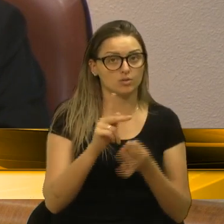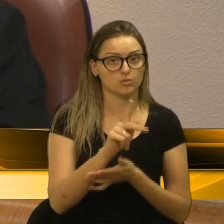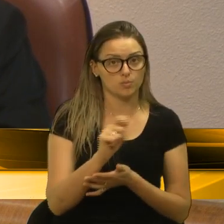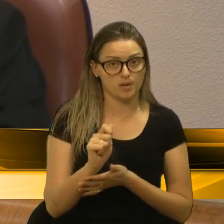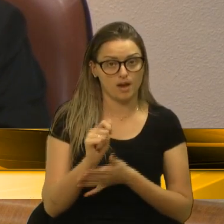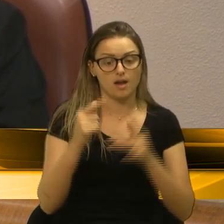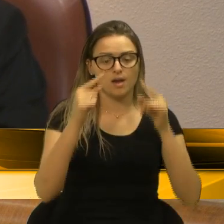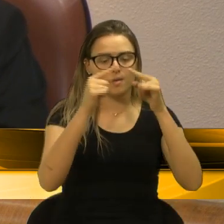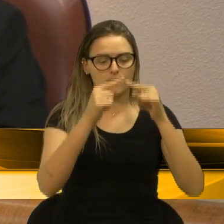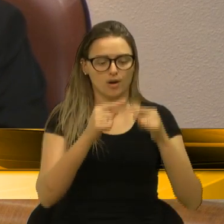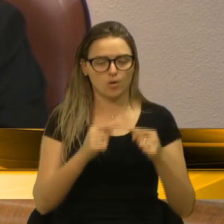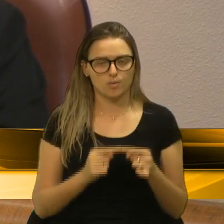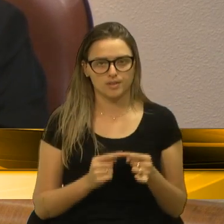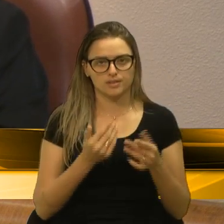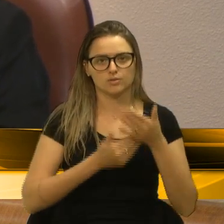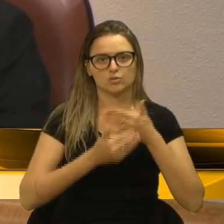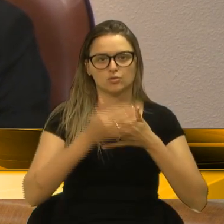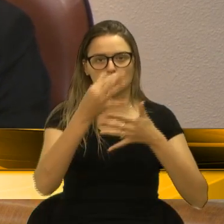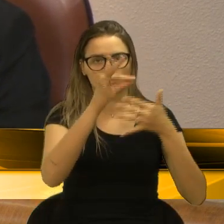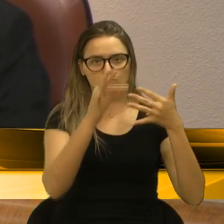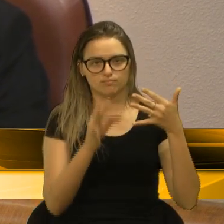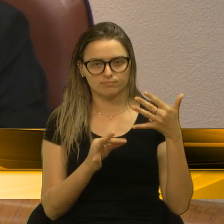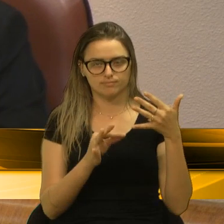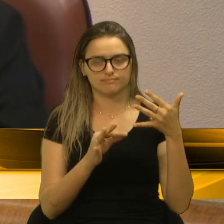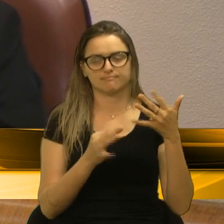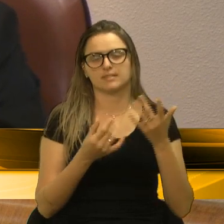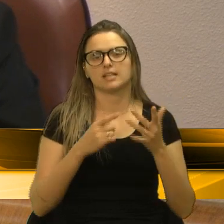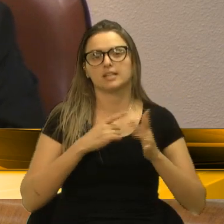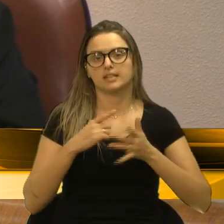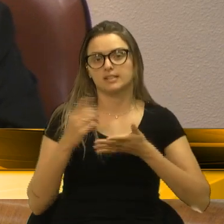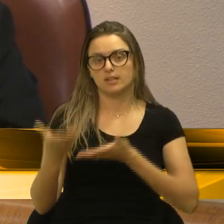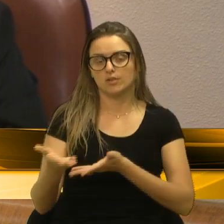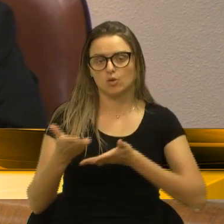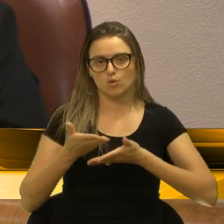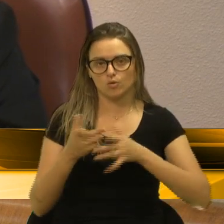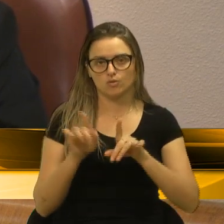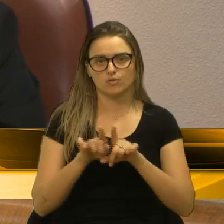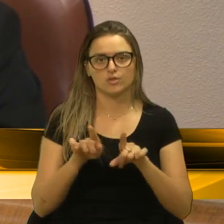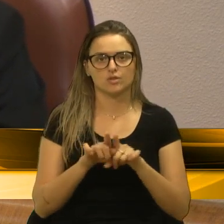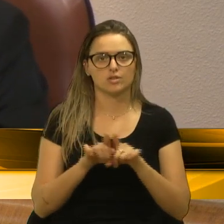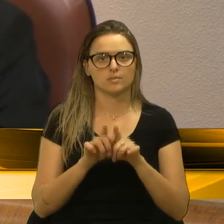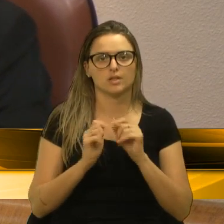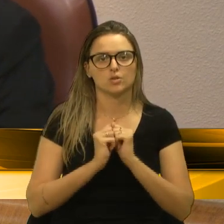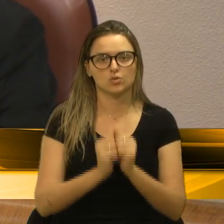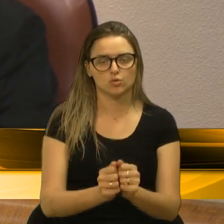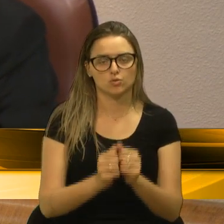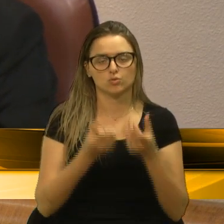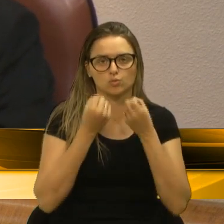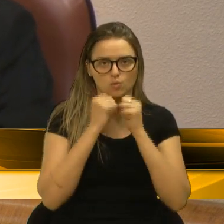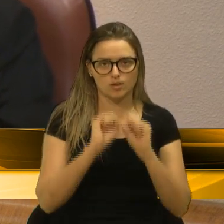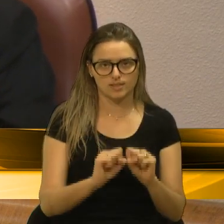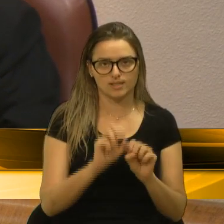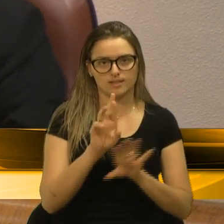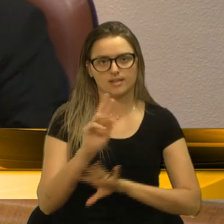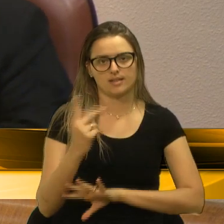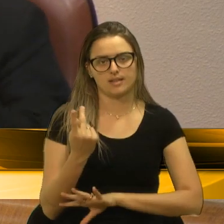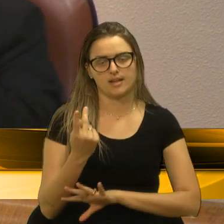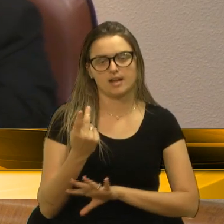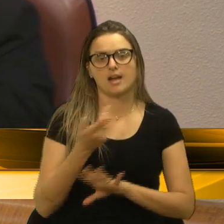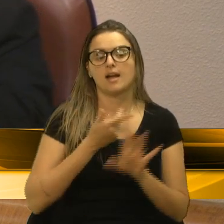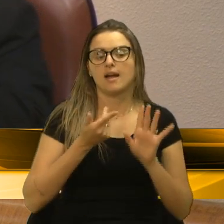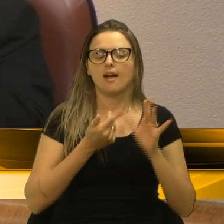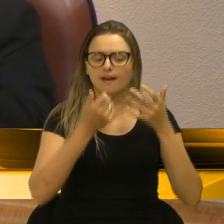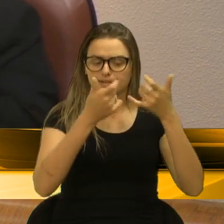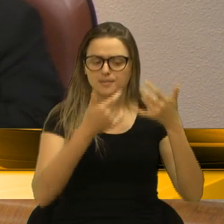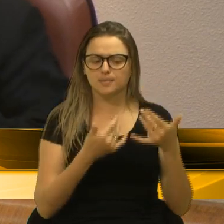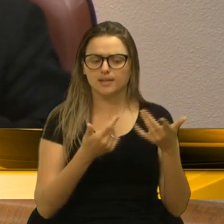alinhamento dos que seriam atingidos e foram convidados, juntamente com a Secretaria de RH, a tirarem dúvidas